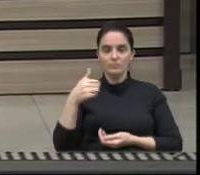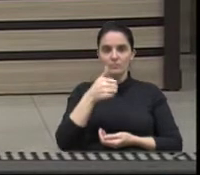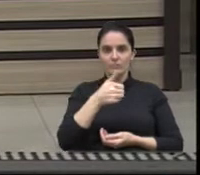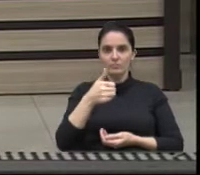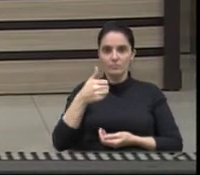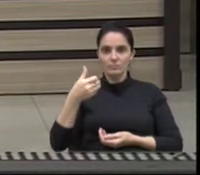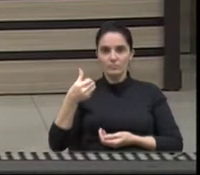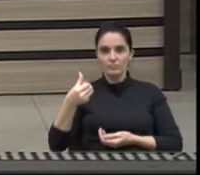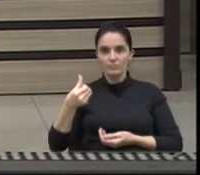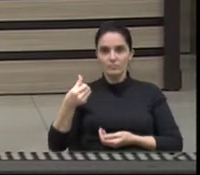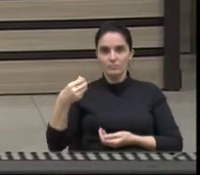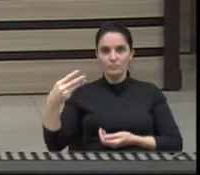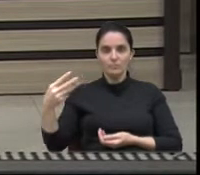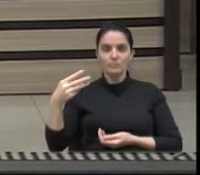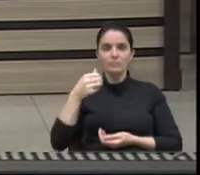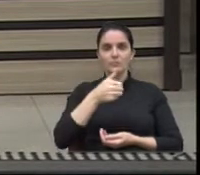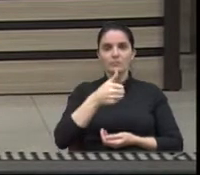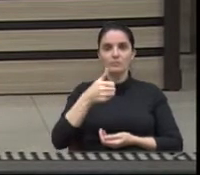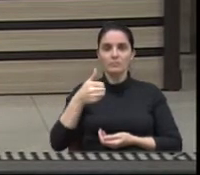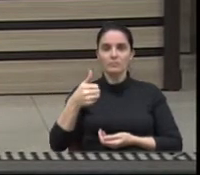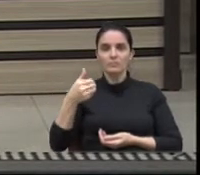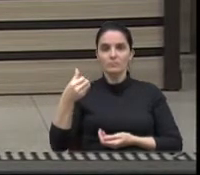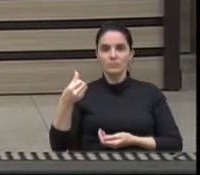1162/17, 1163/17,